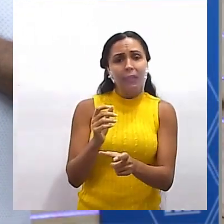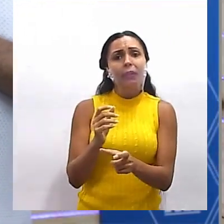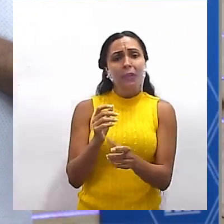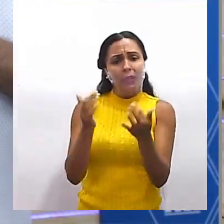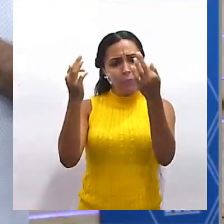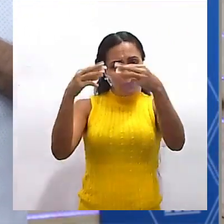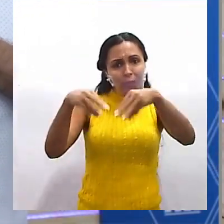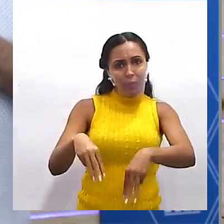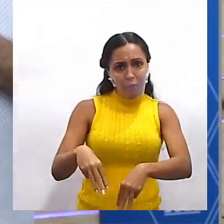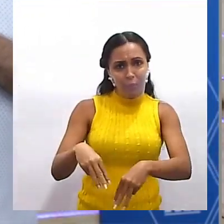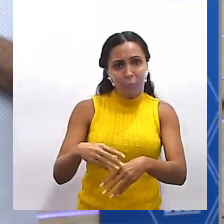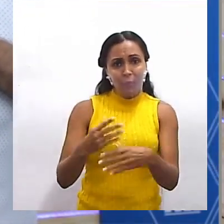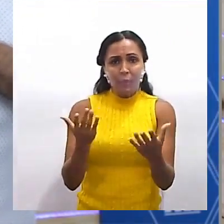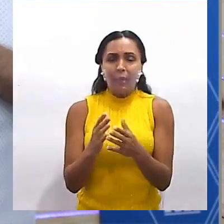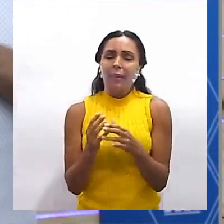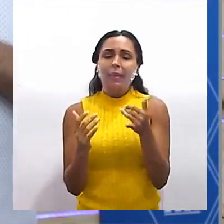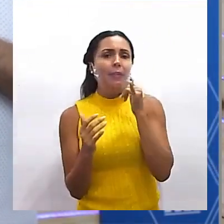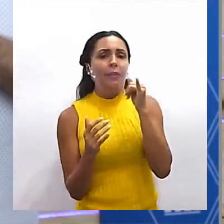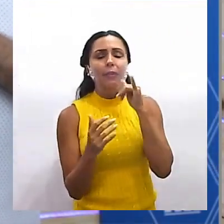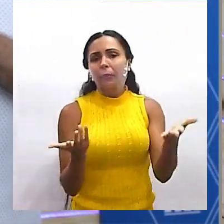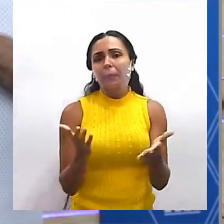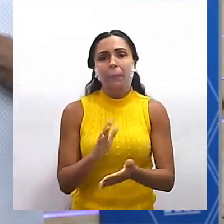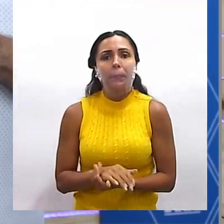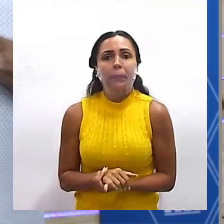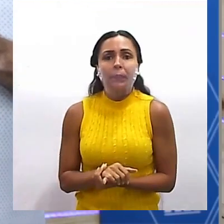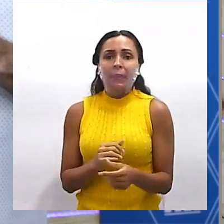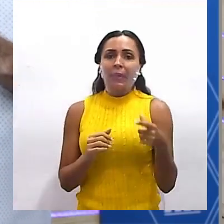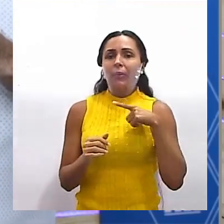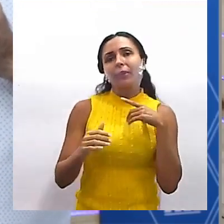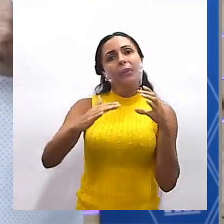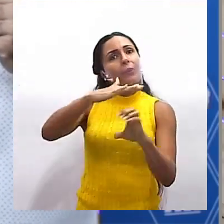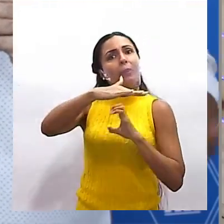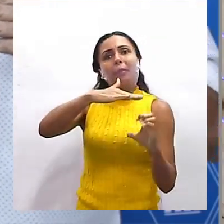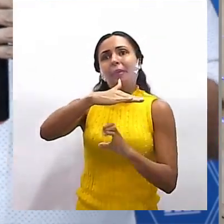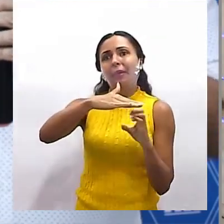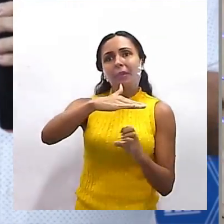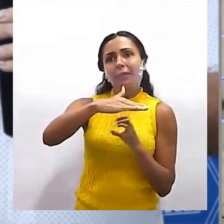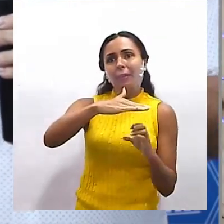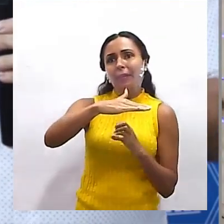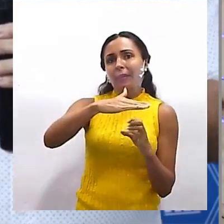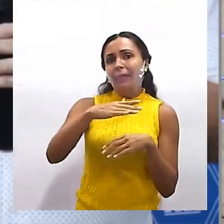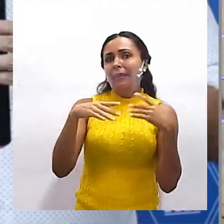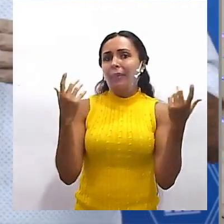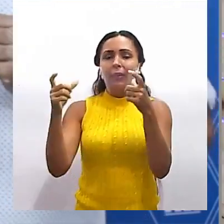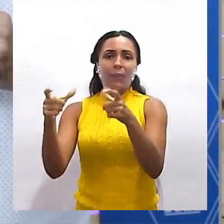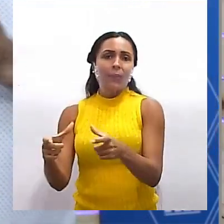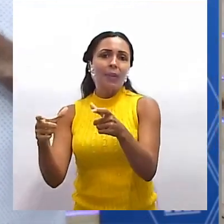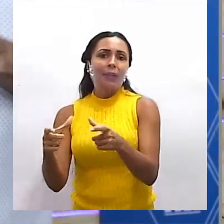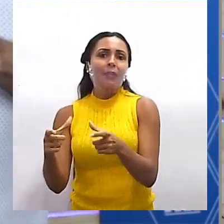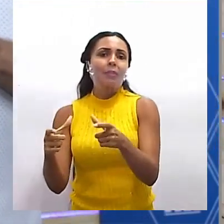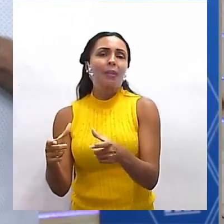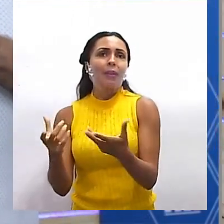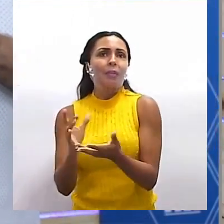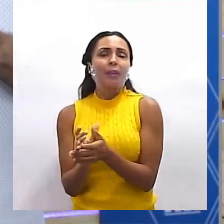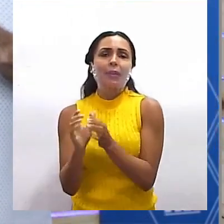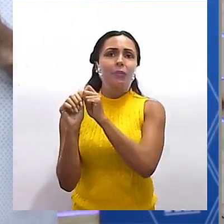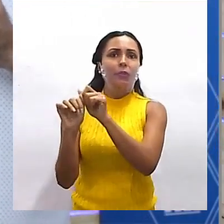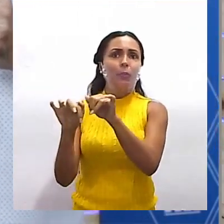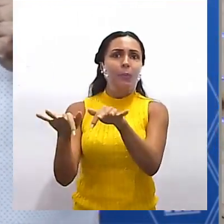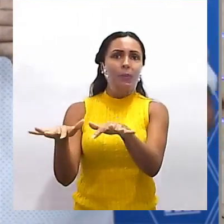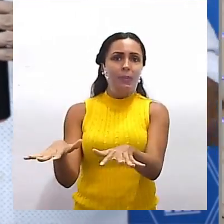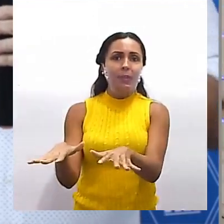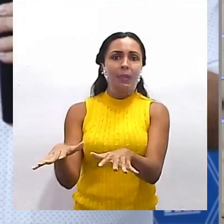gente vai pegar exemplo. Eu tenho uma empresa que ela está situada um centro de distribuição